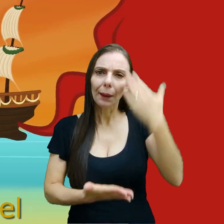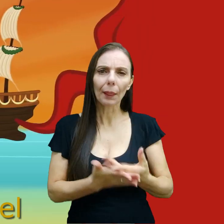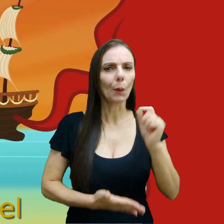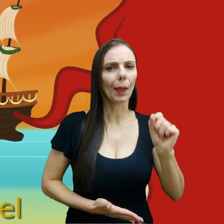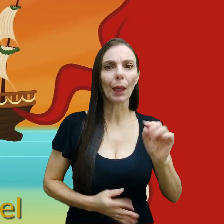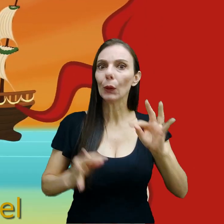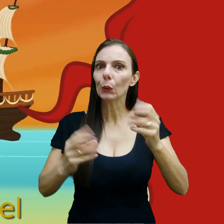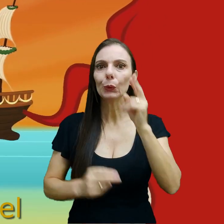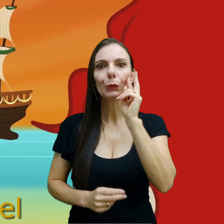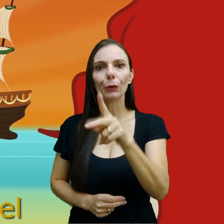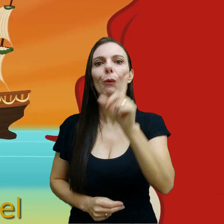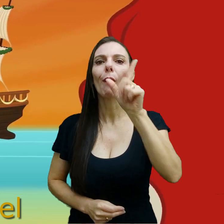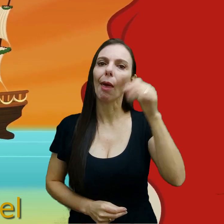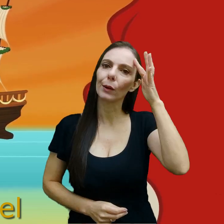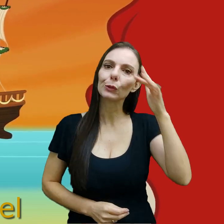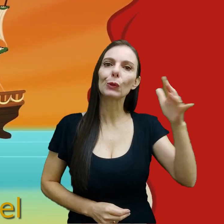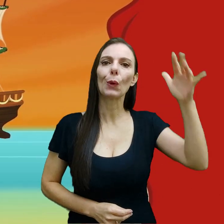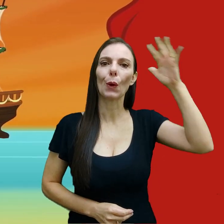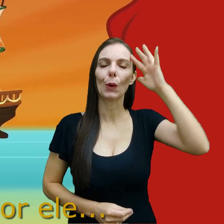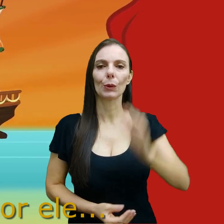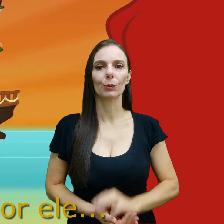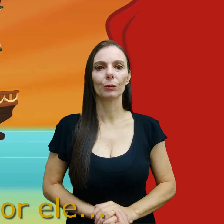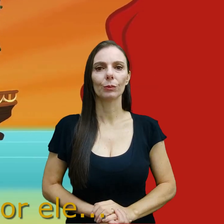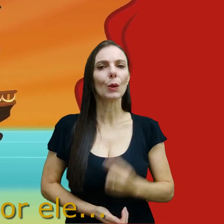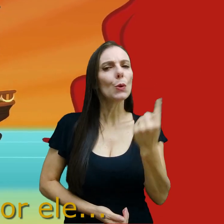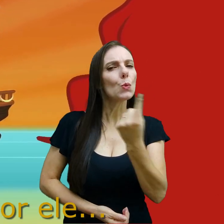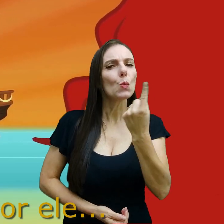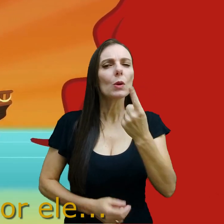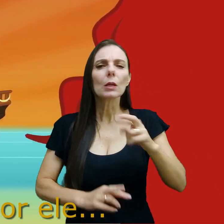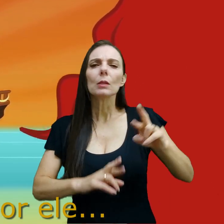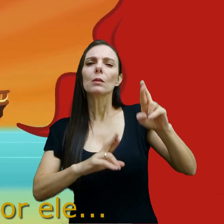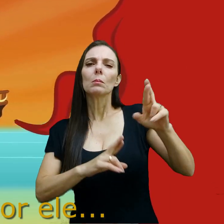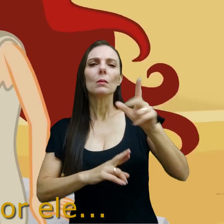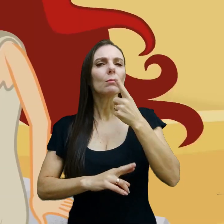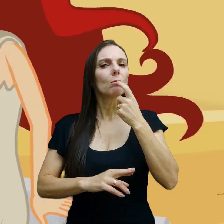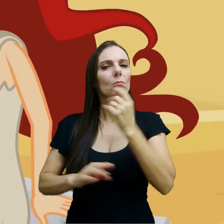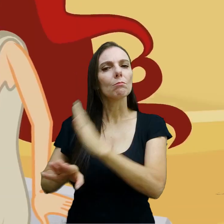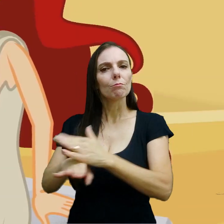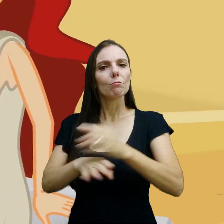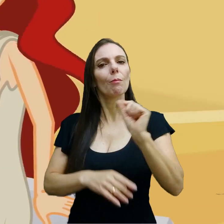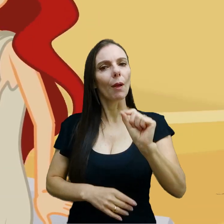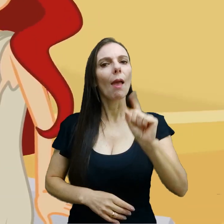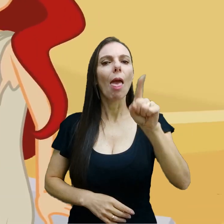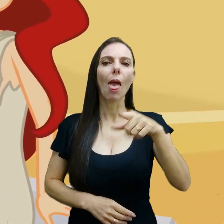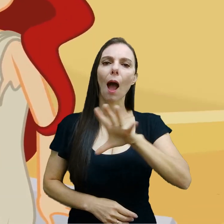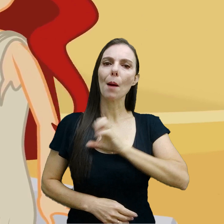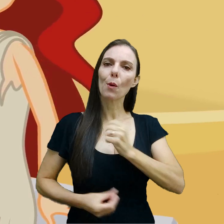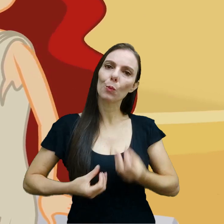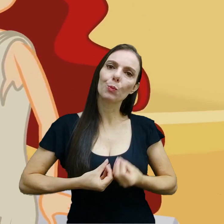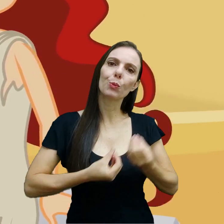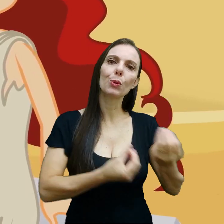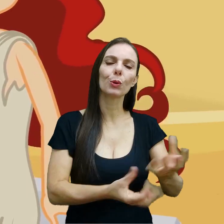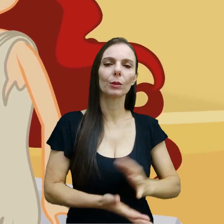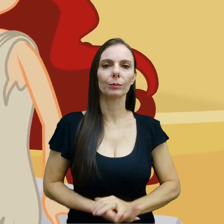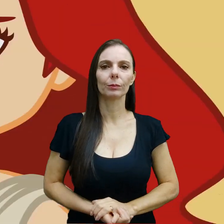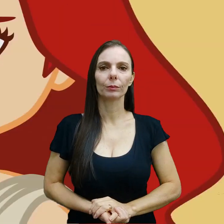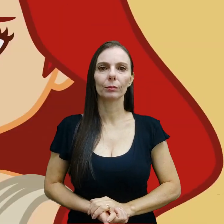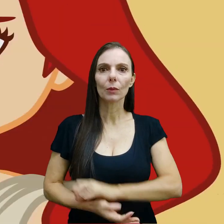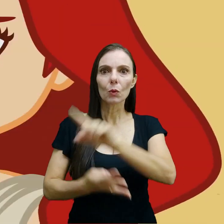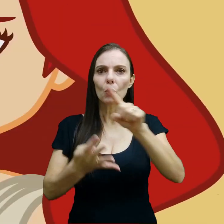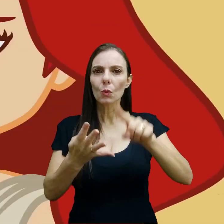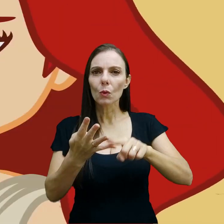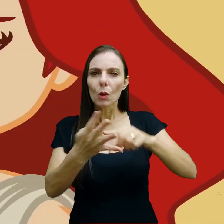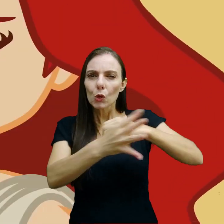sonho. A única esperança de Ariel era o seu grande amor por ele. O sol estava prestes a subir no quarto